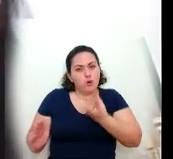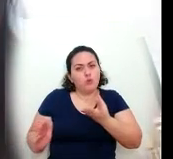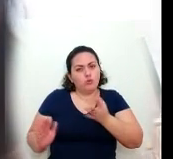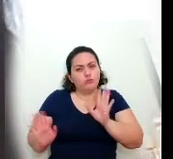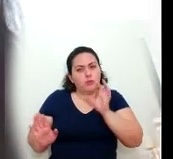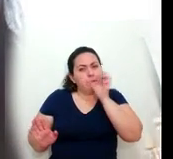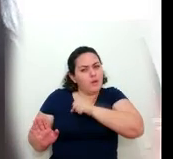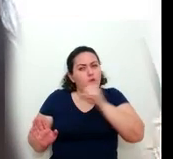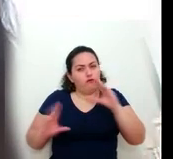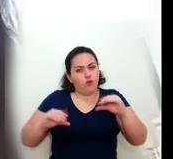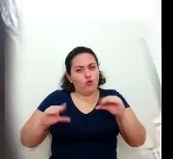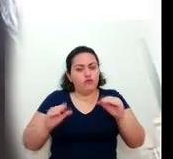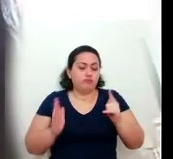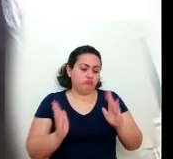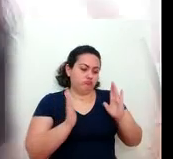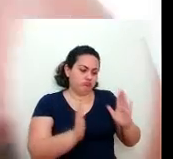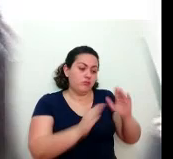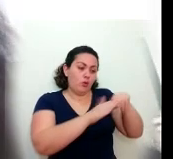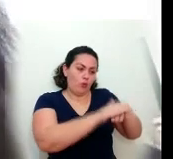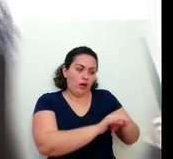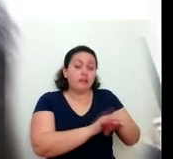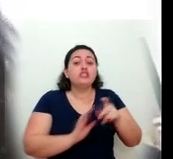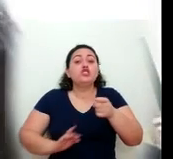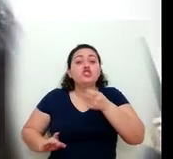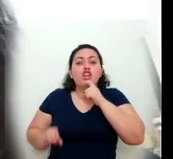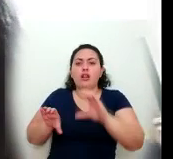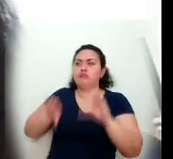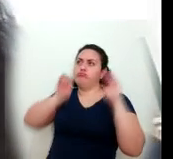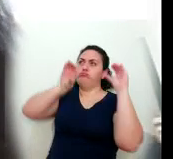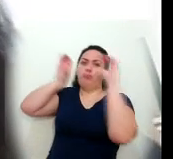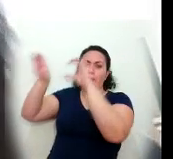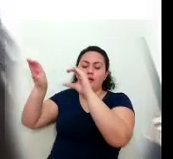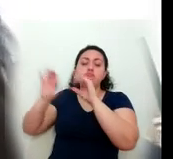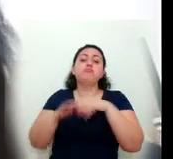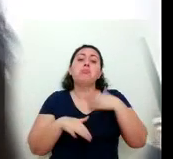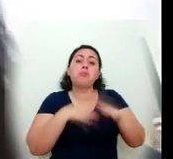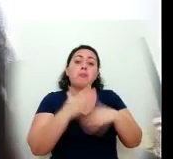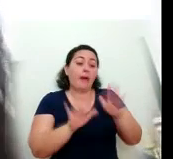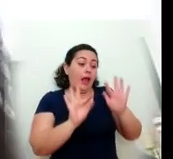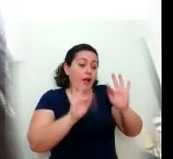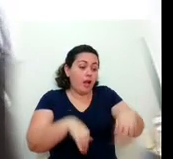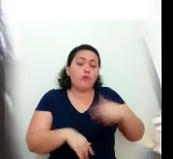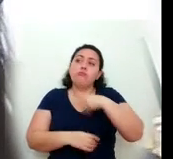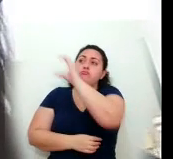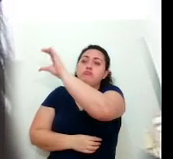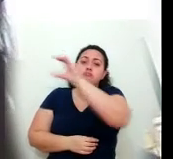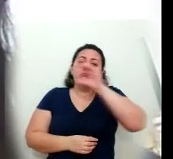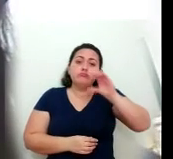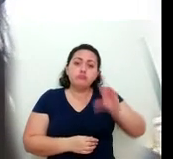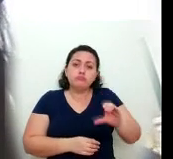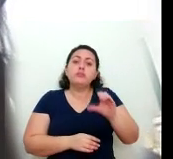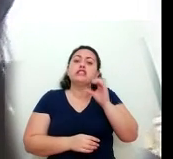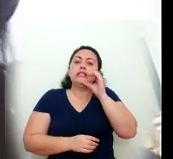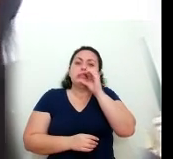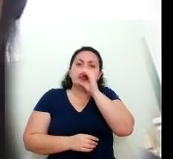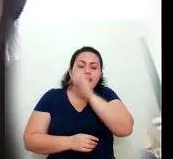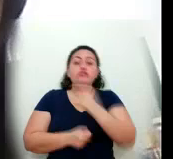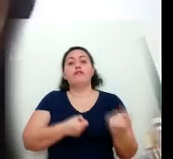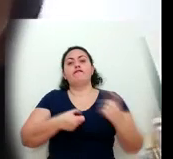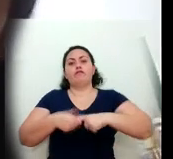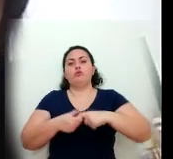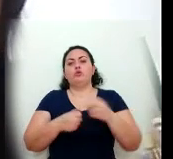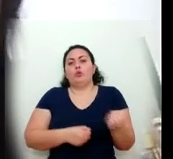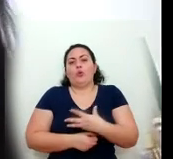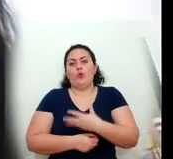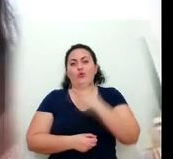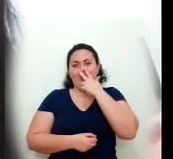que é um tempo bom de pão, ainda tá fofinho, congela o restante. E aí vai tirando a medida, né? Que vai terminando, assim. É uma maneira da